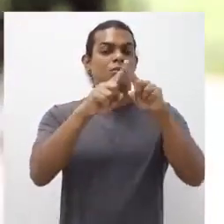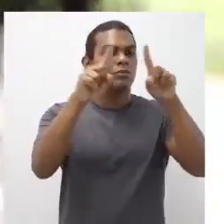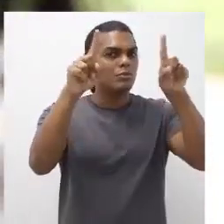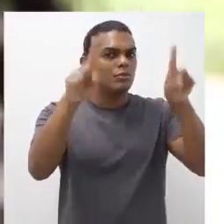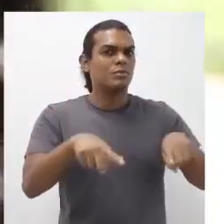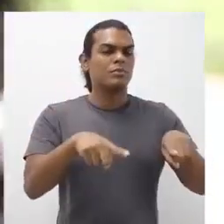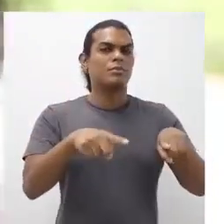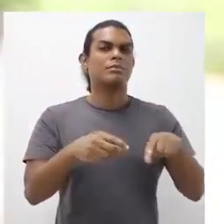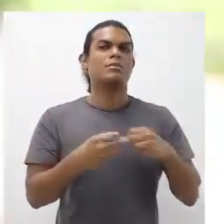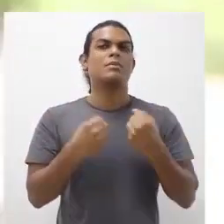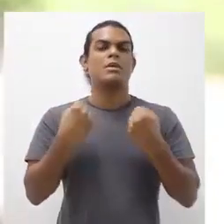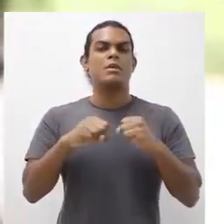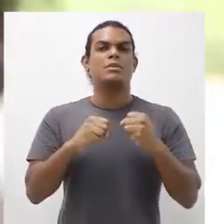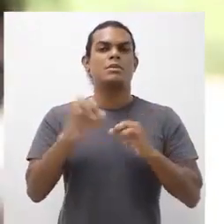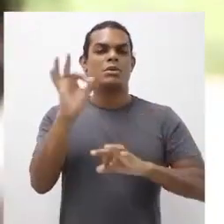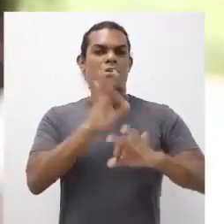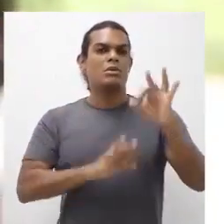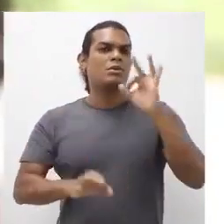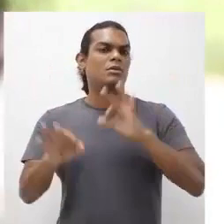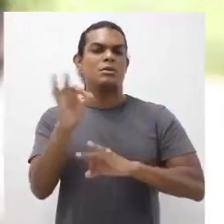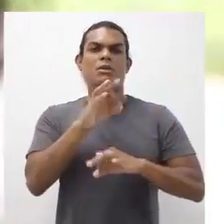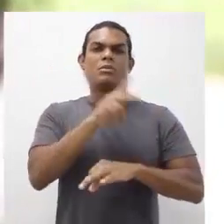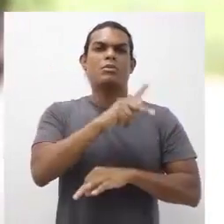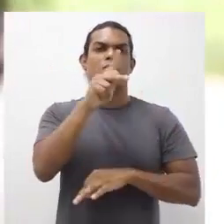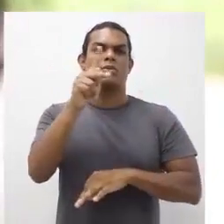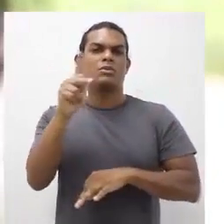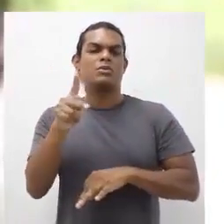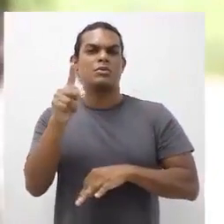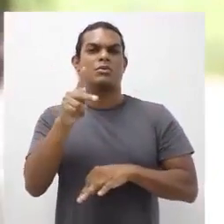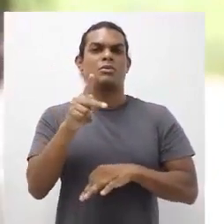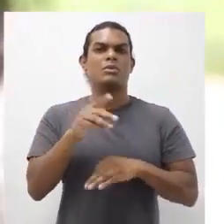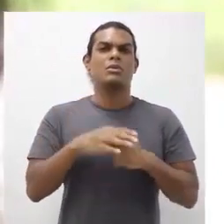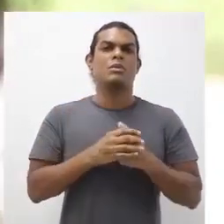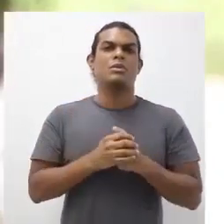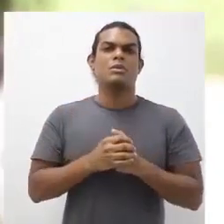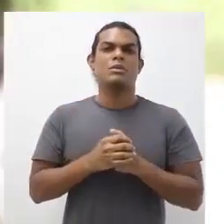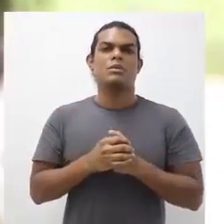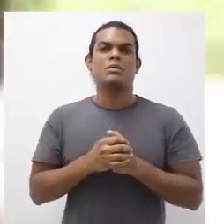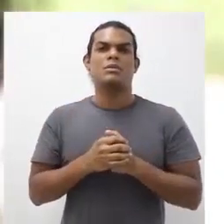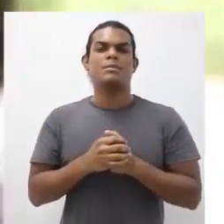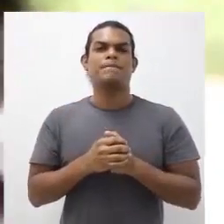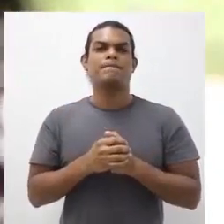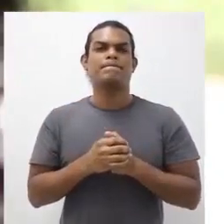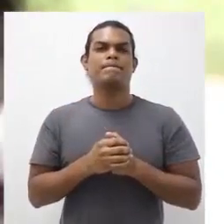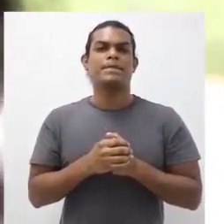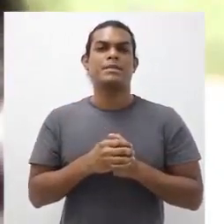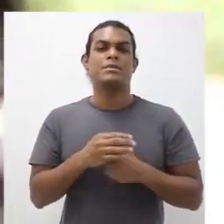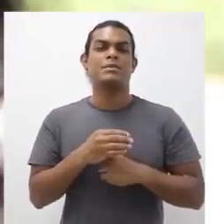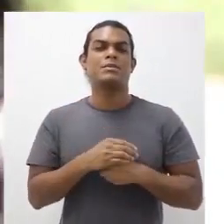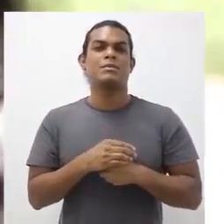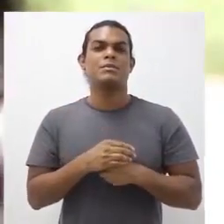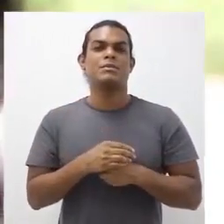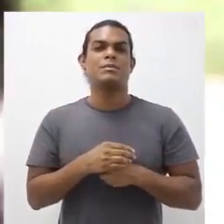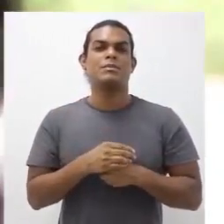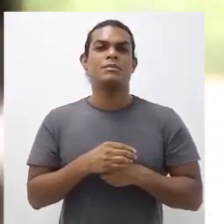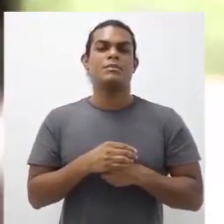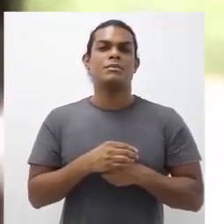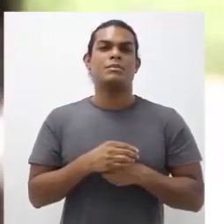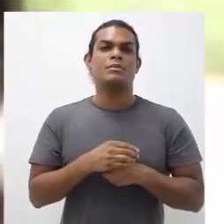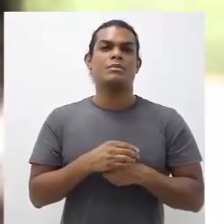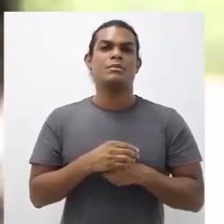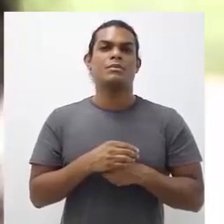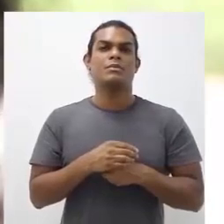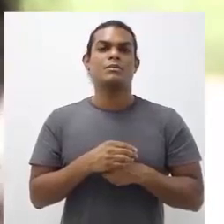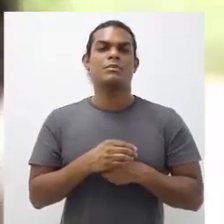ele precisa estar vinculado ao que o professor vivencia em seus conteúdos, ao que o professor tem de proposta de rede,